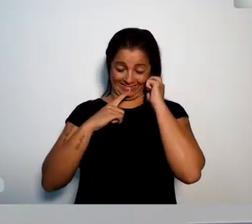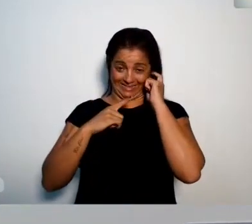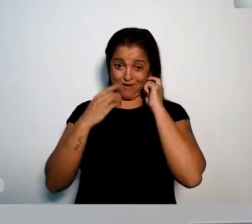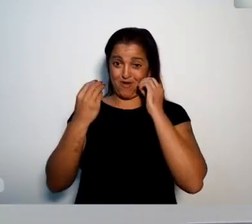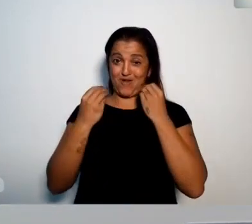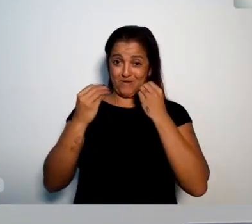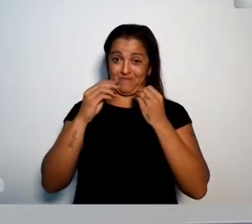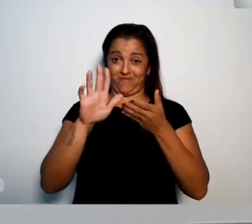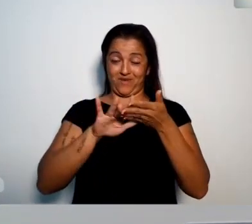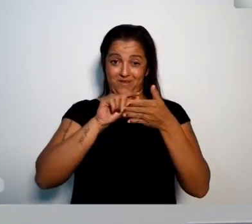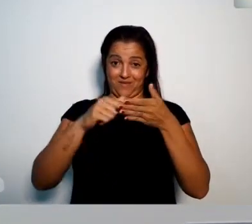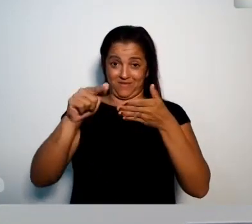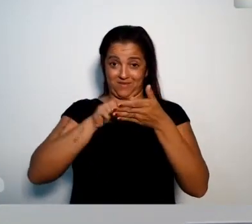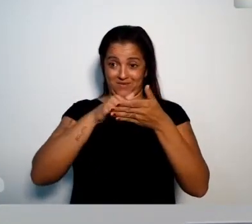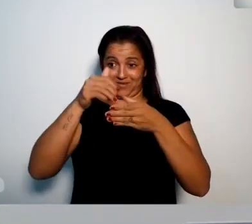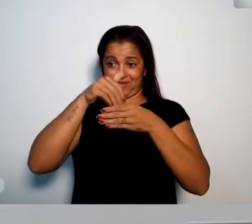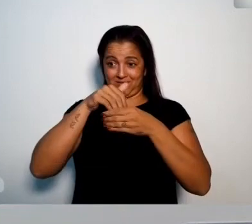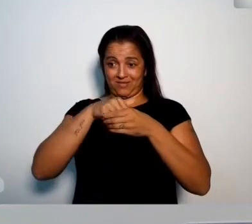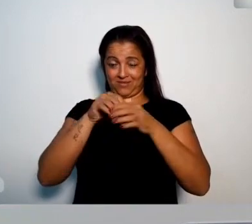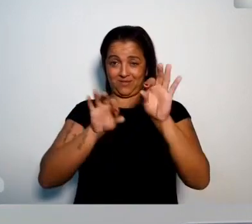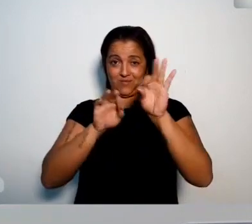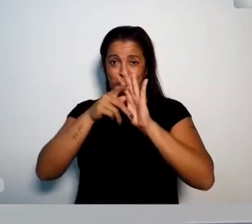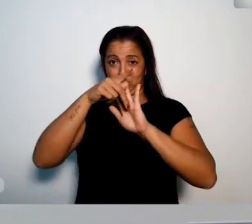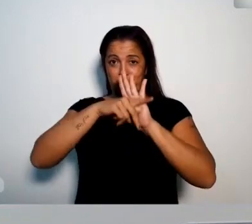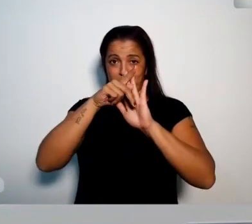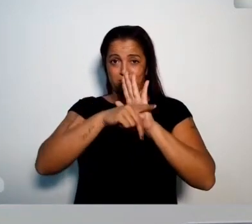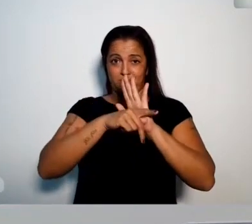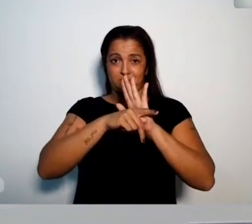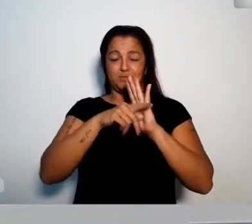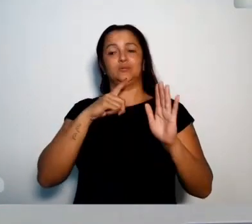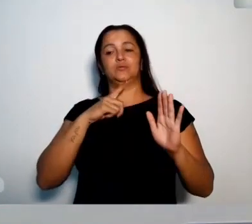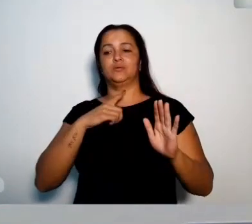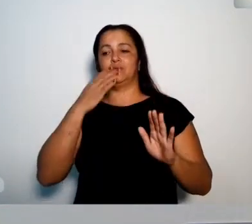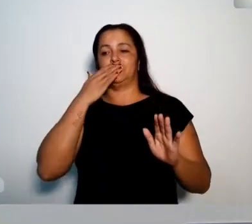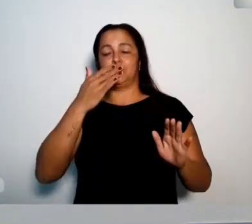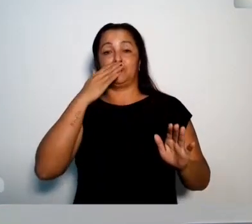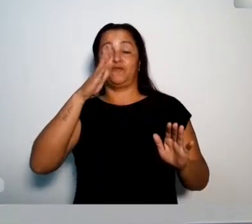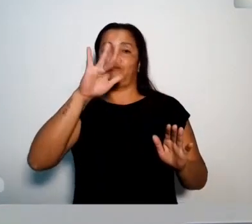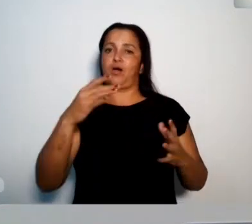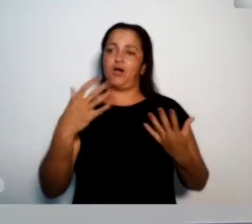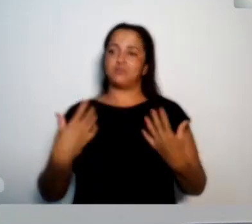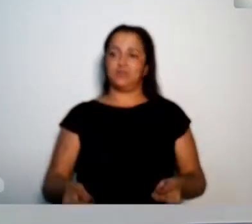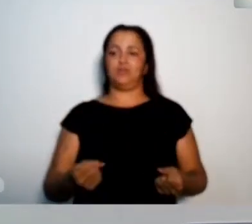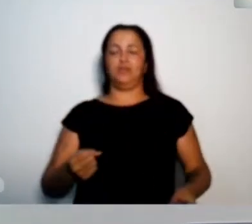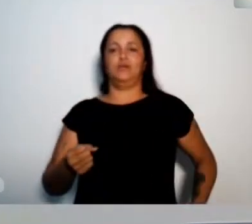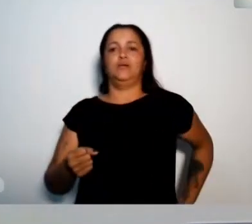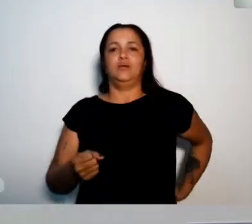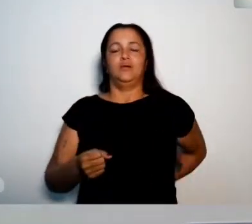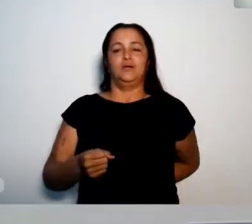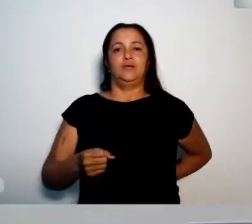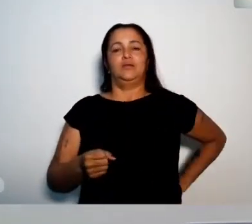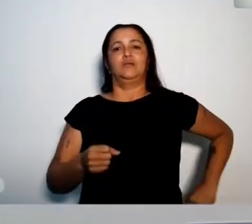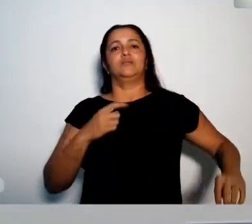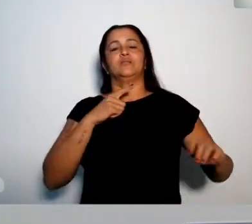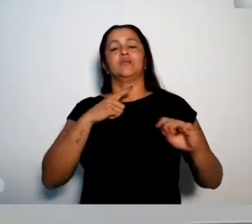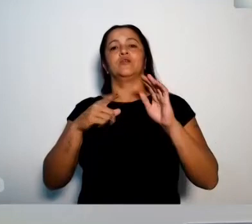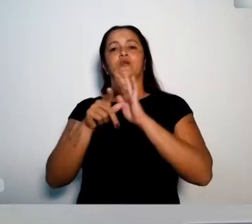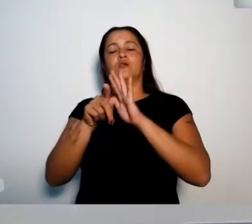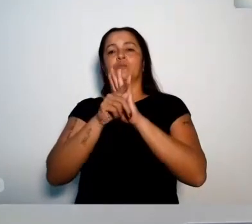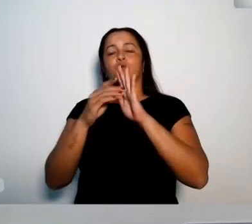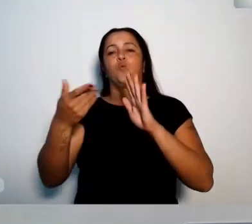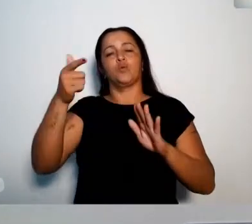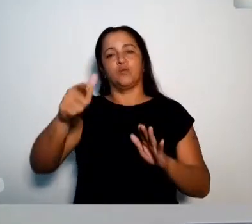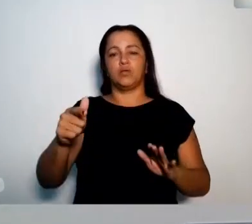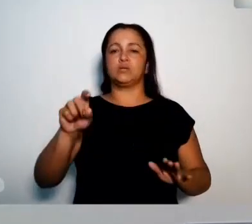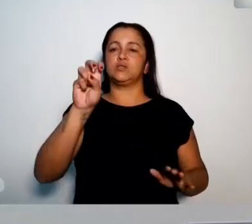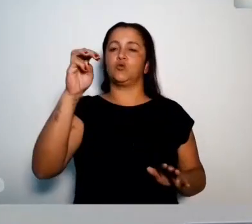Falei, filho, tranquilo, fica tranquilo, o seu pedido vai ser aceito. Então, eu quero aproveitar essa oportunidade, mais uma vez, os 5 minutos, já está